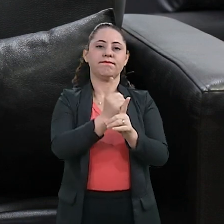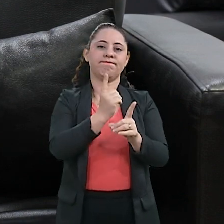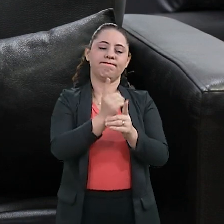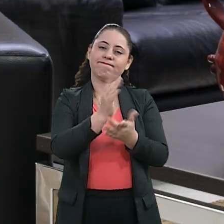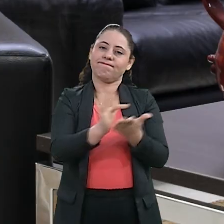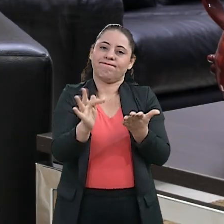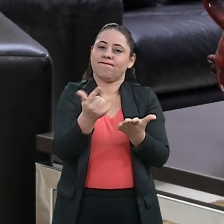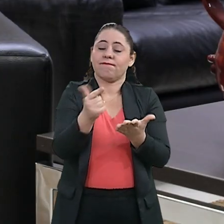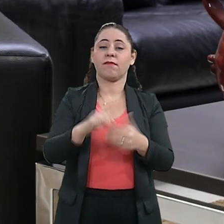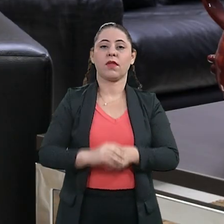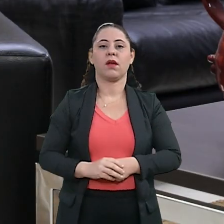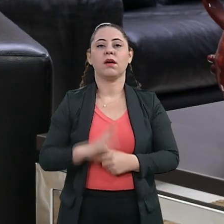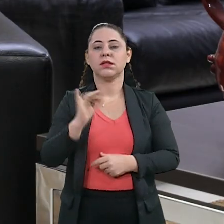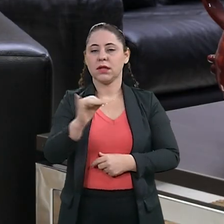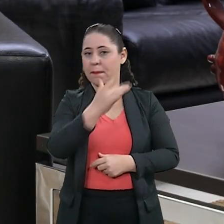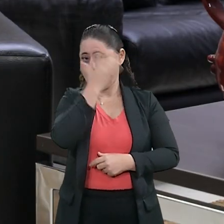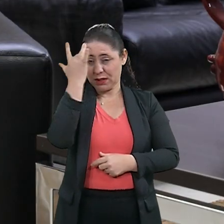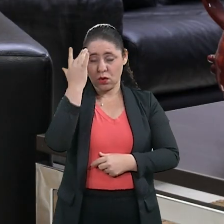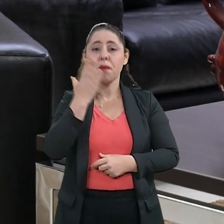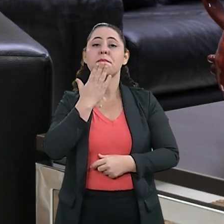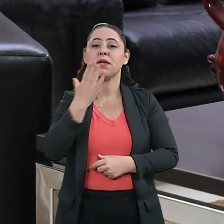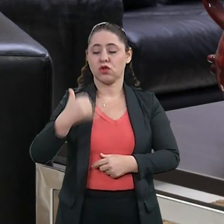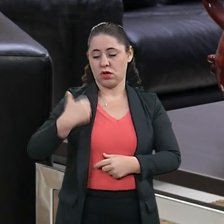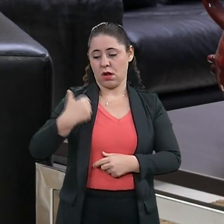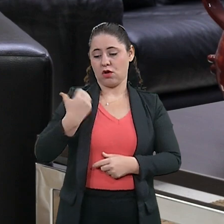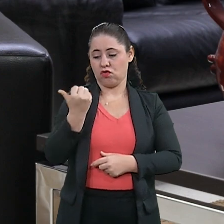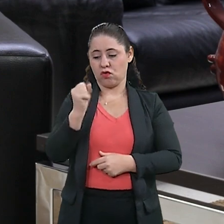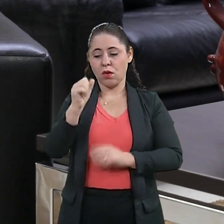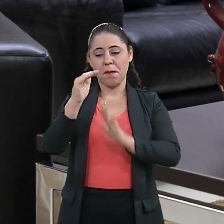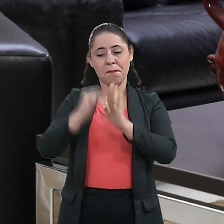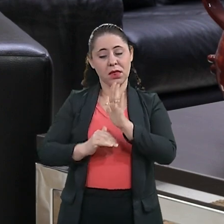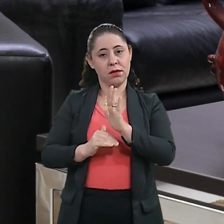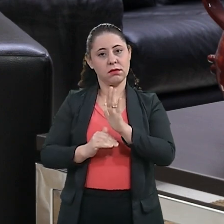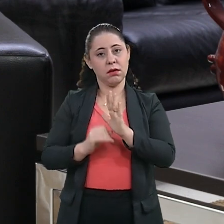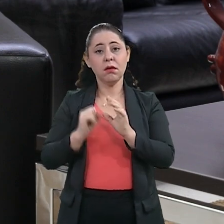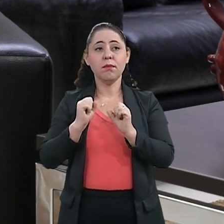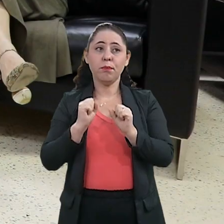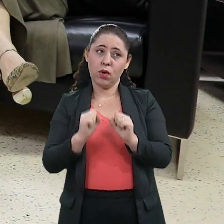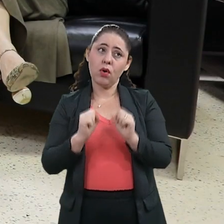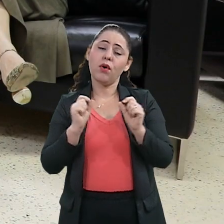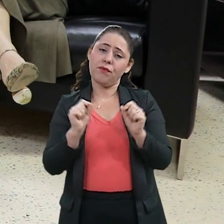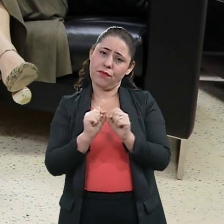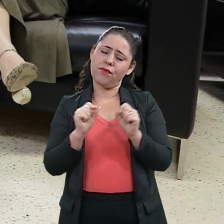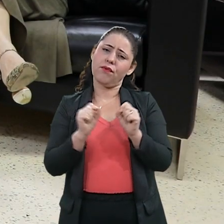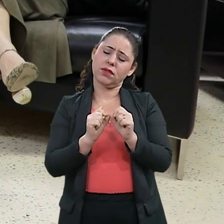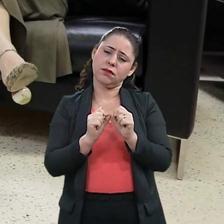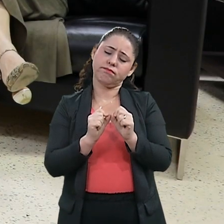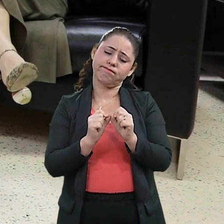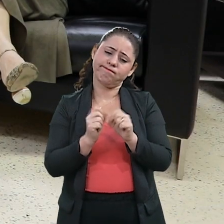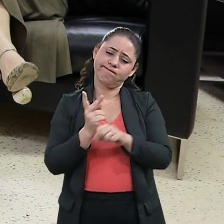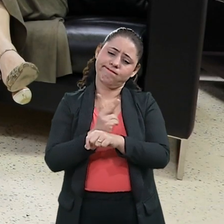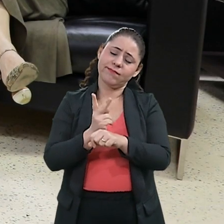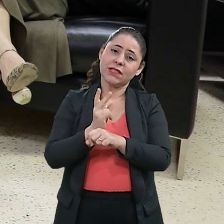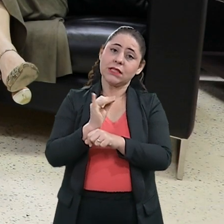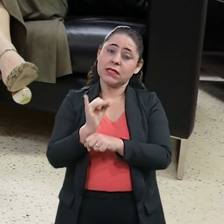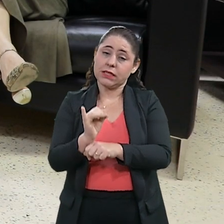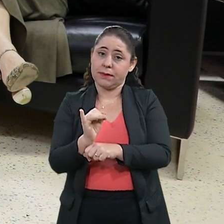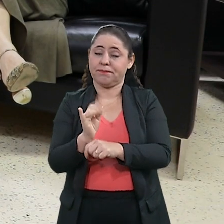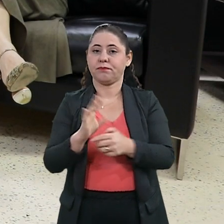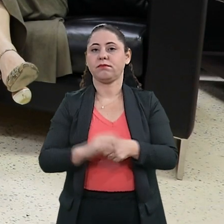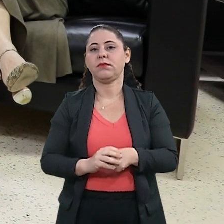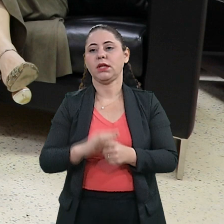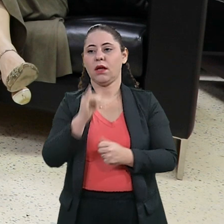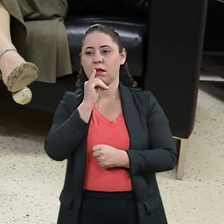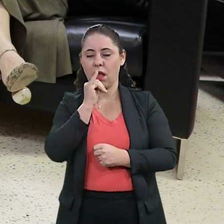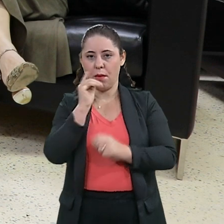passou pelo fórum. E se o requerente for menor de 18 anos? É possível fazer a busca, sim, desde